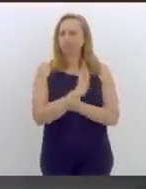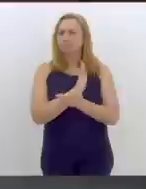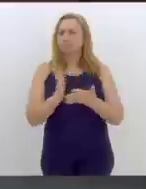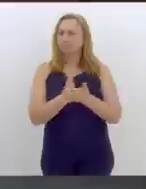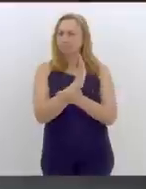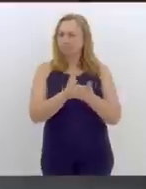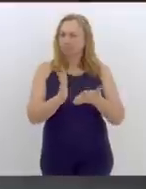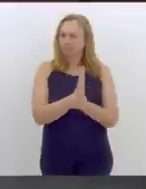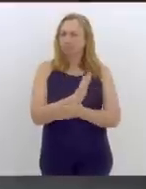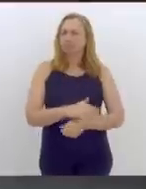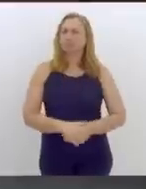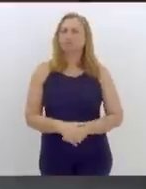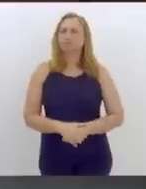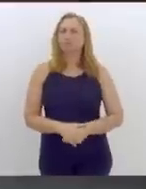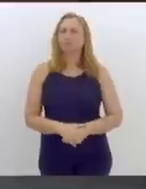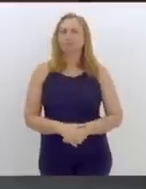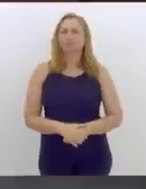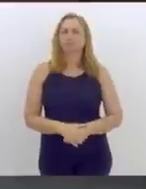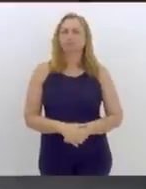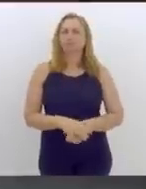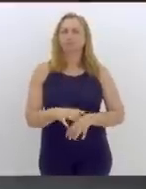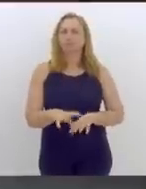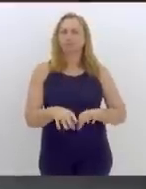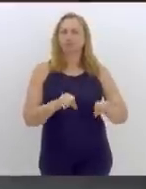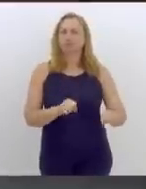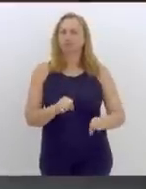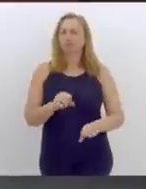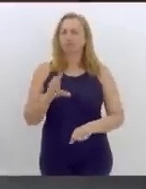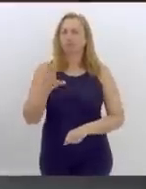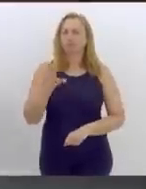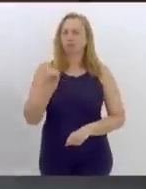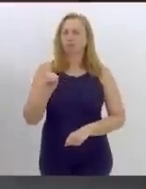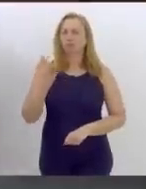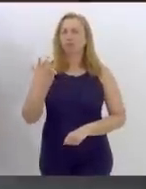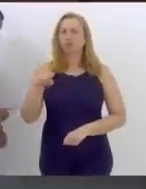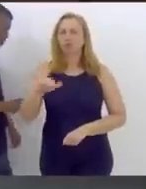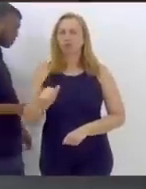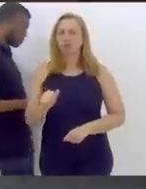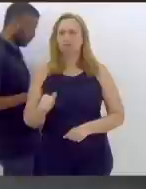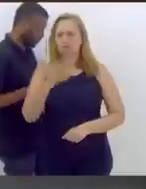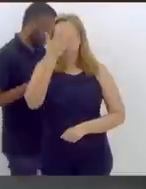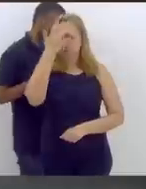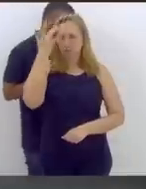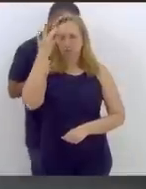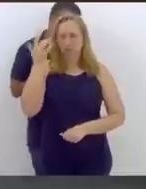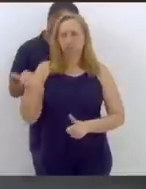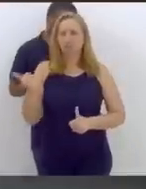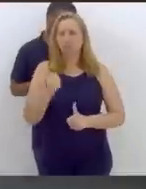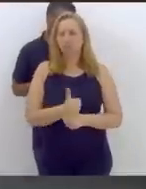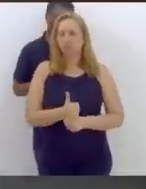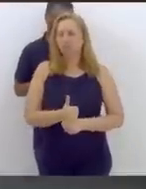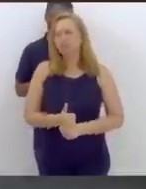bastante que são reformados por cota por questões de saúde mental